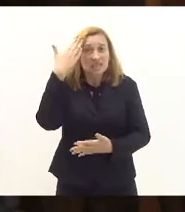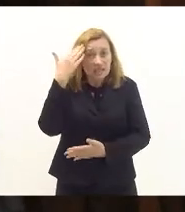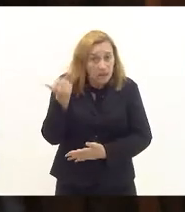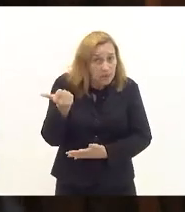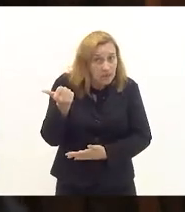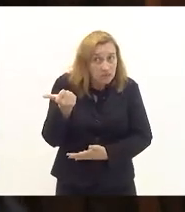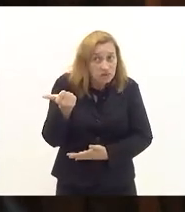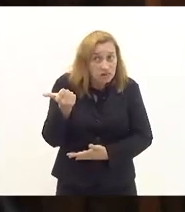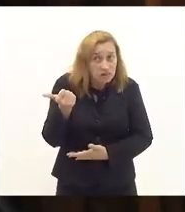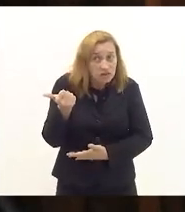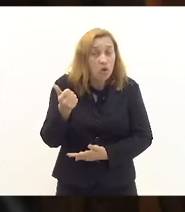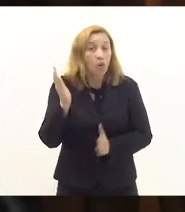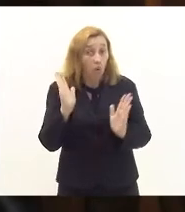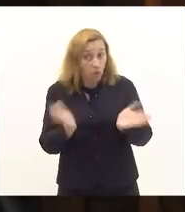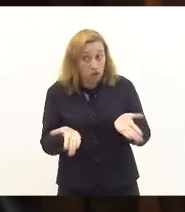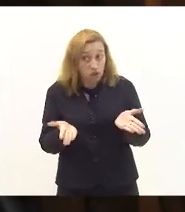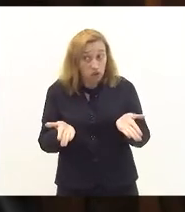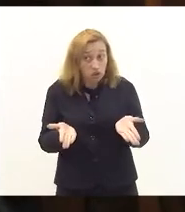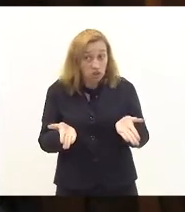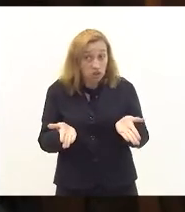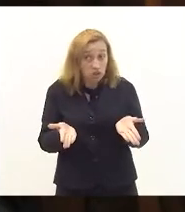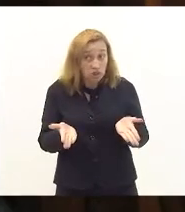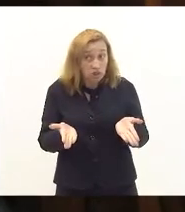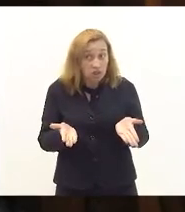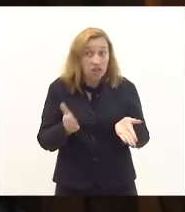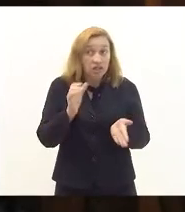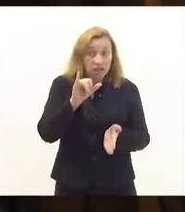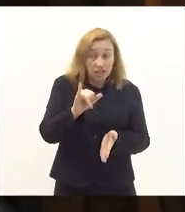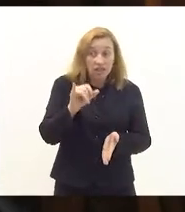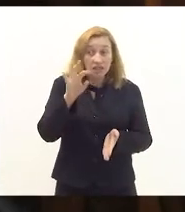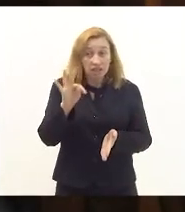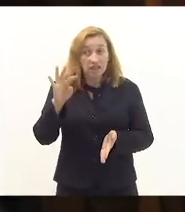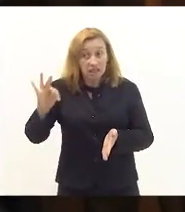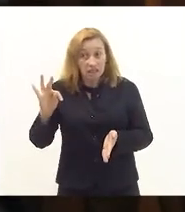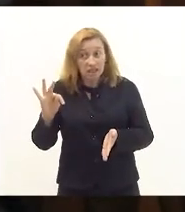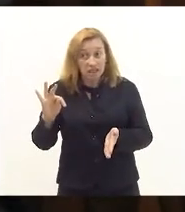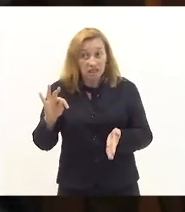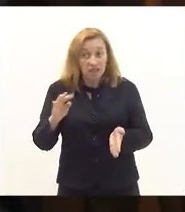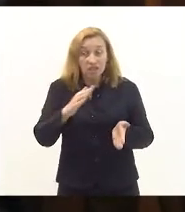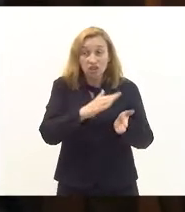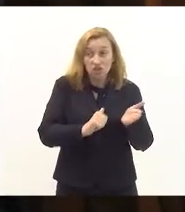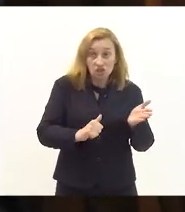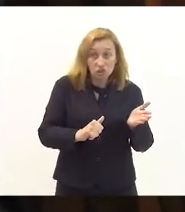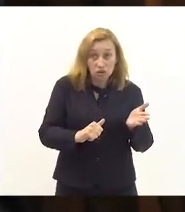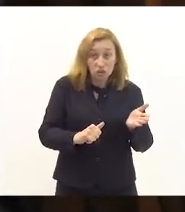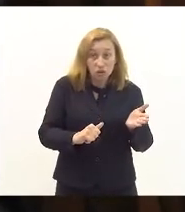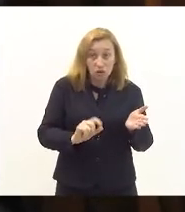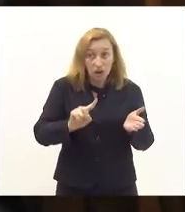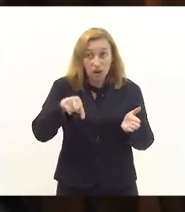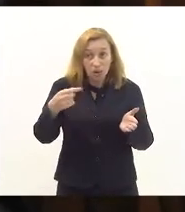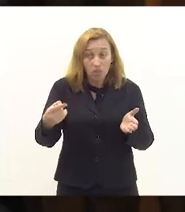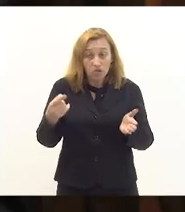Sabendo-se hoje que a ITT foi quem derrubou Salvador Allende no Chile.